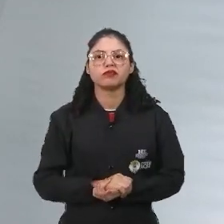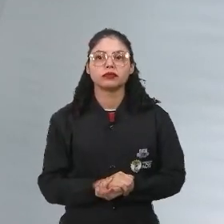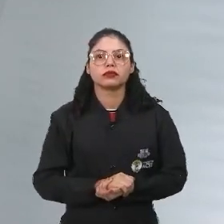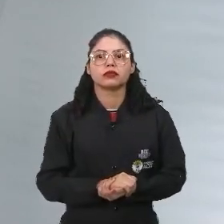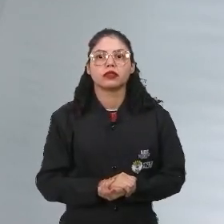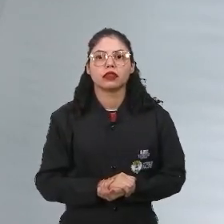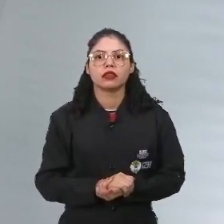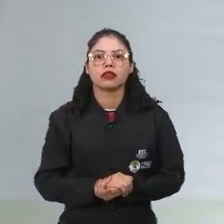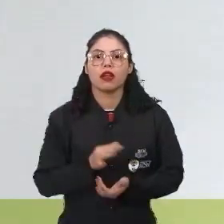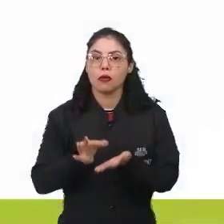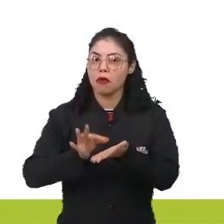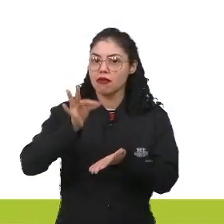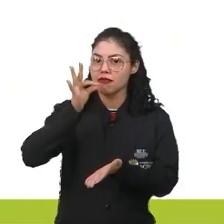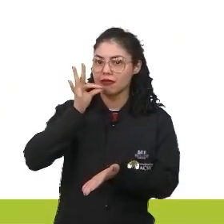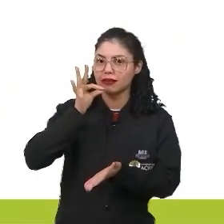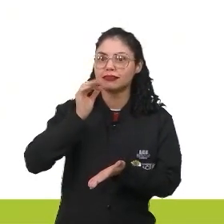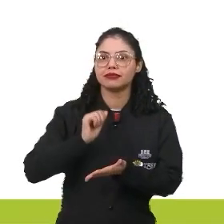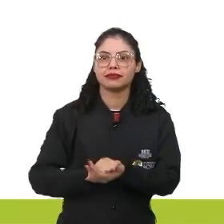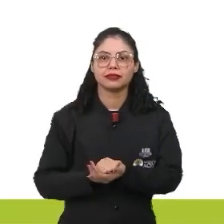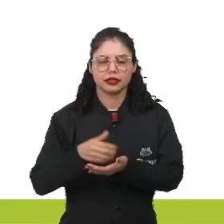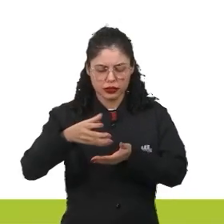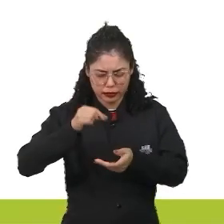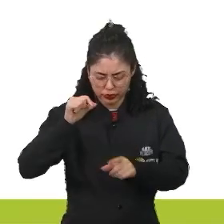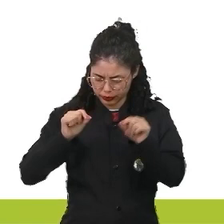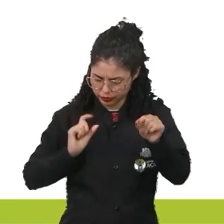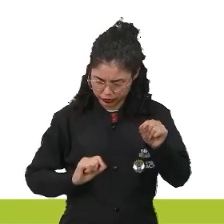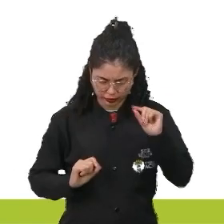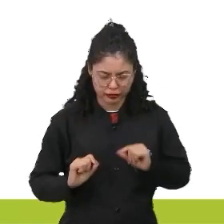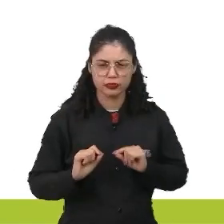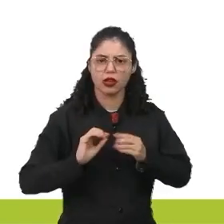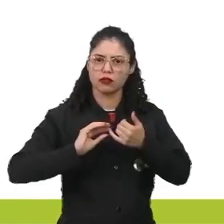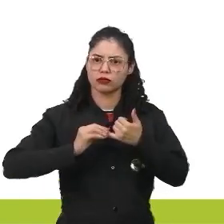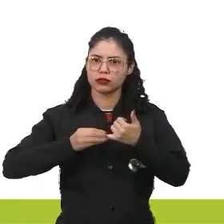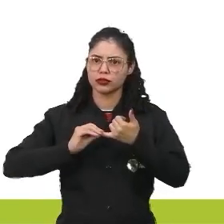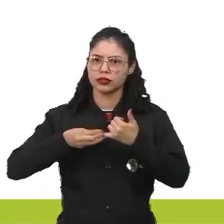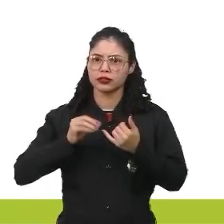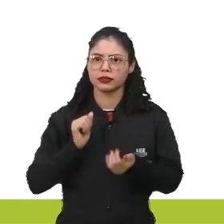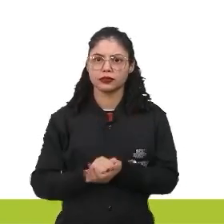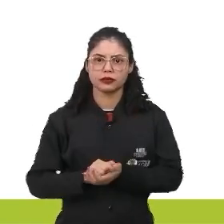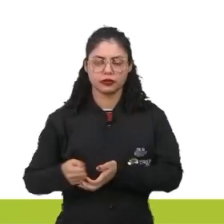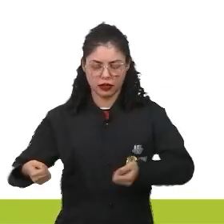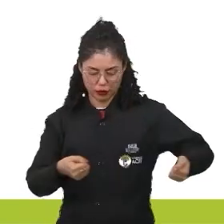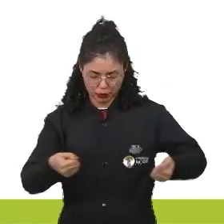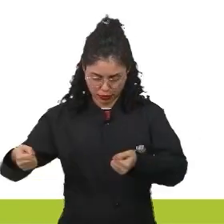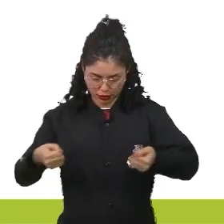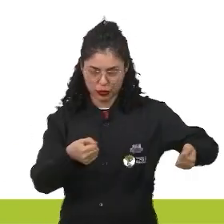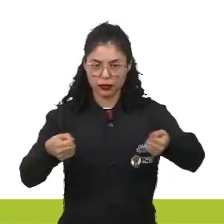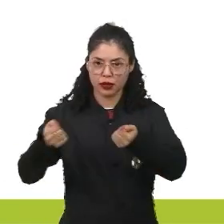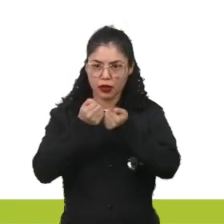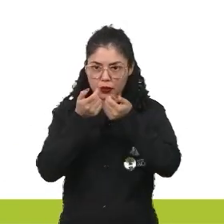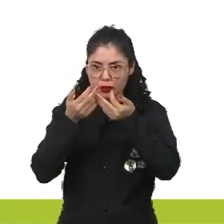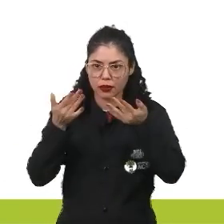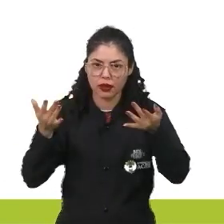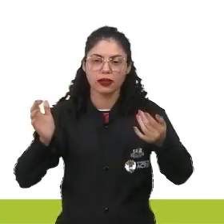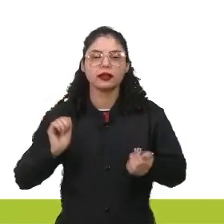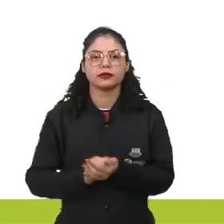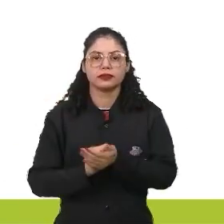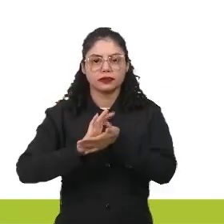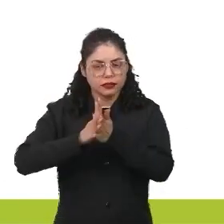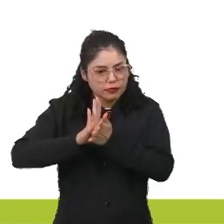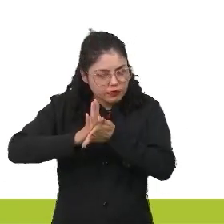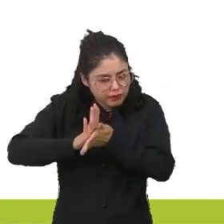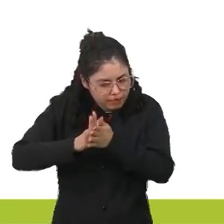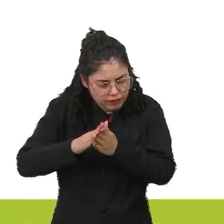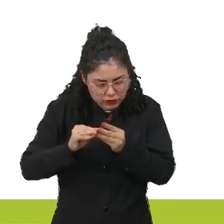Coar café, catar feijão, peneirar areia, né? Tirar a casquinha do amendoim. Isso aí são